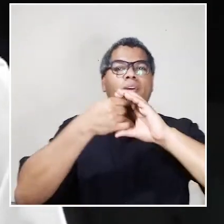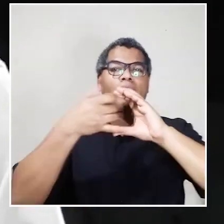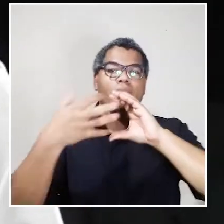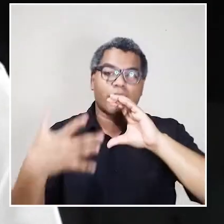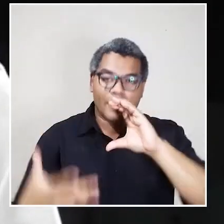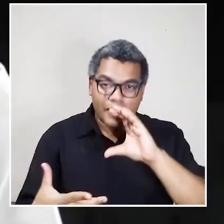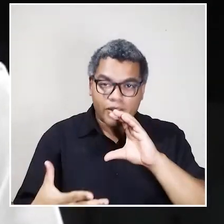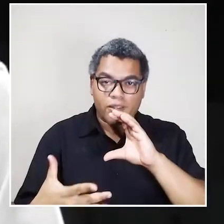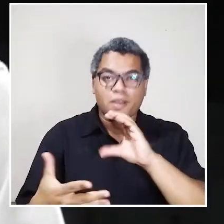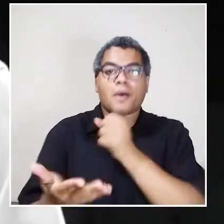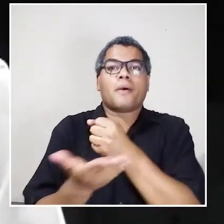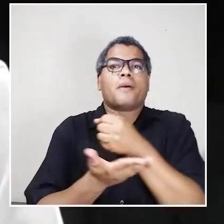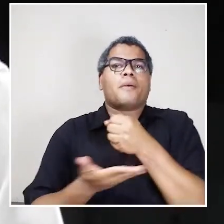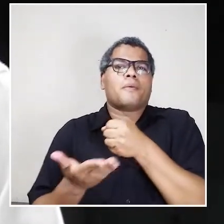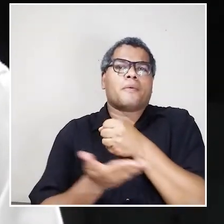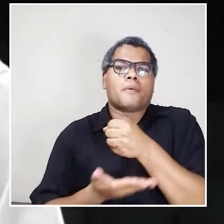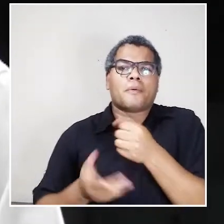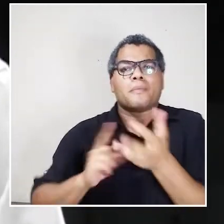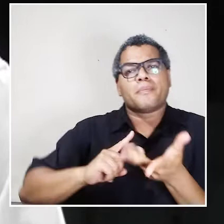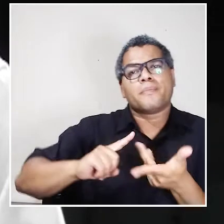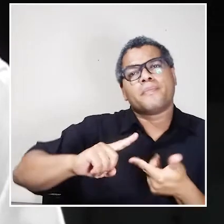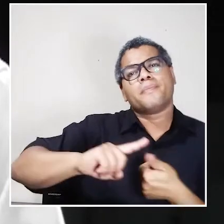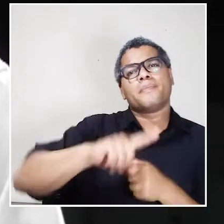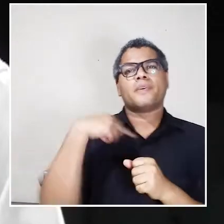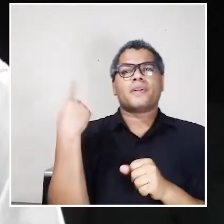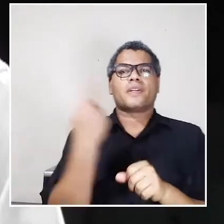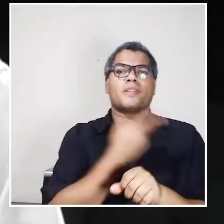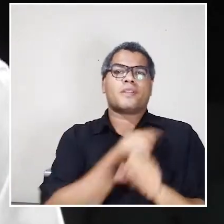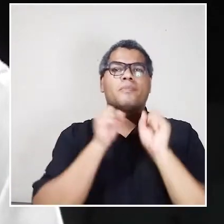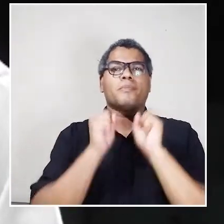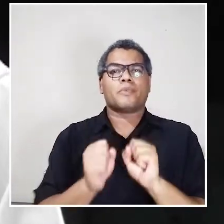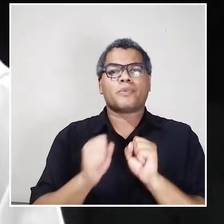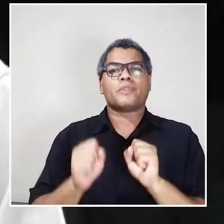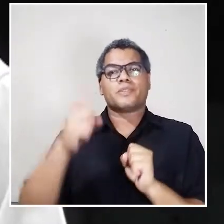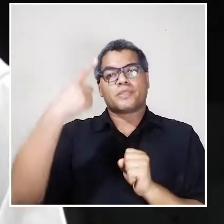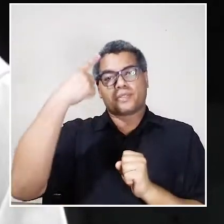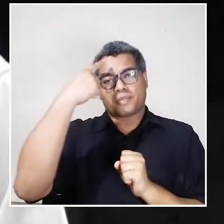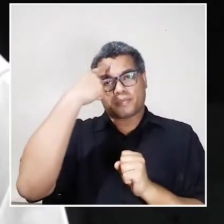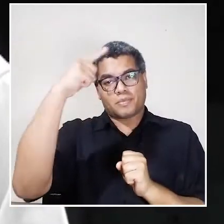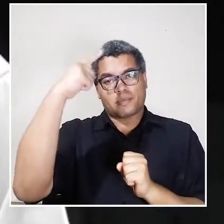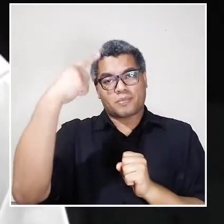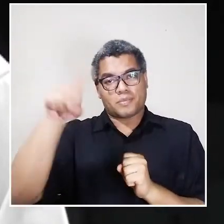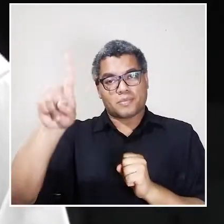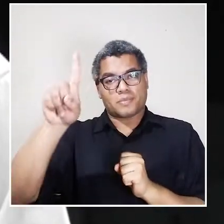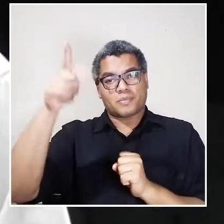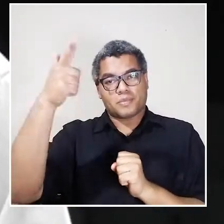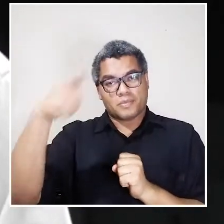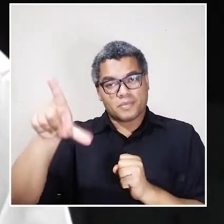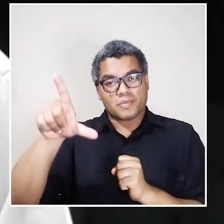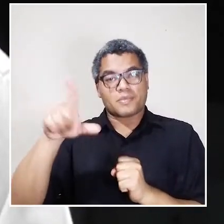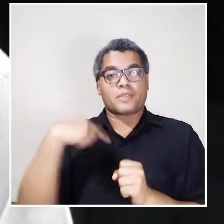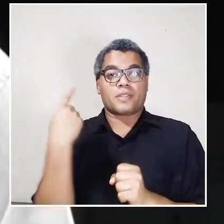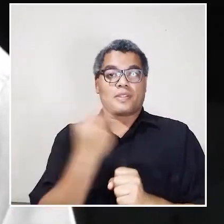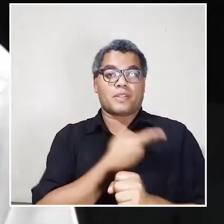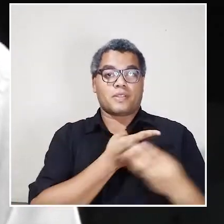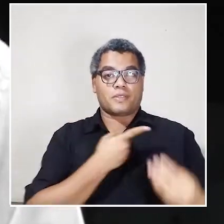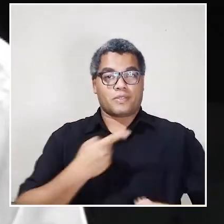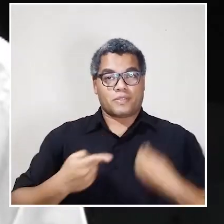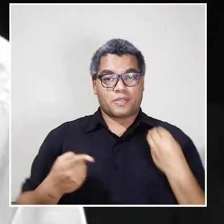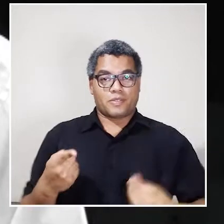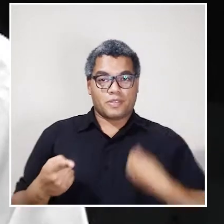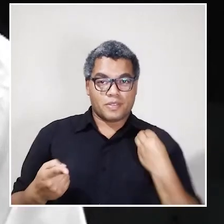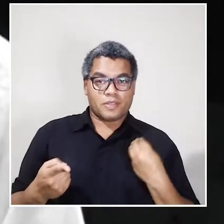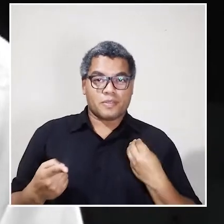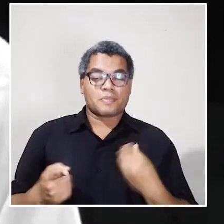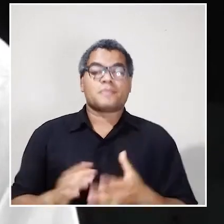fundamentos, alguns embasamentos para que possamos bem reinventar a nossa vida. E assim diz a